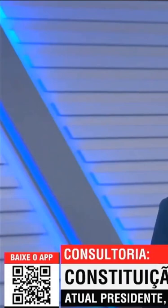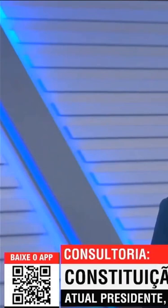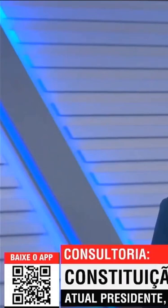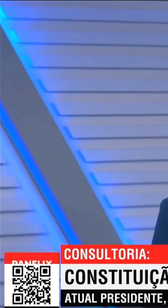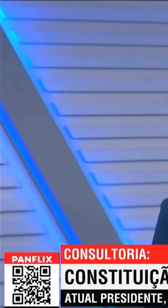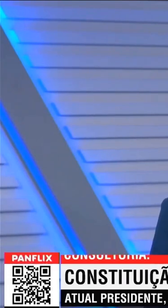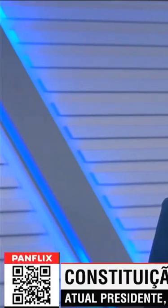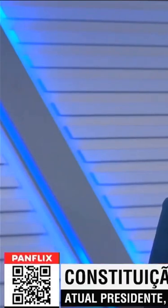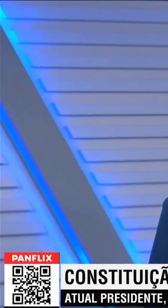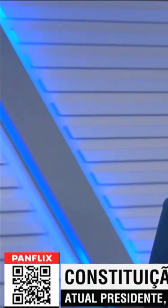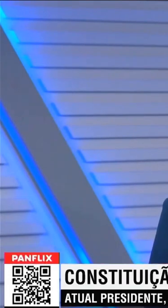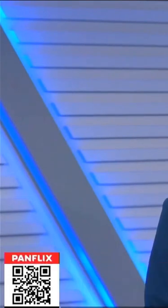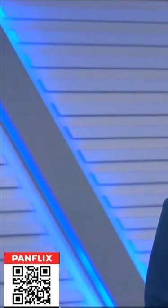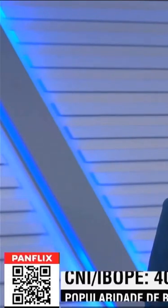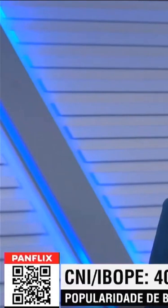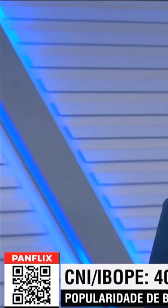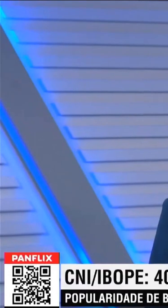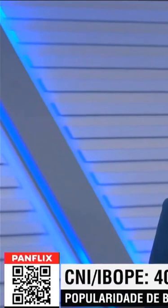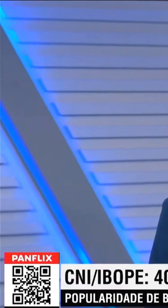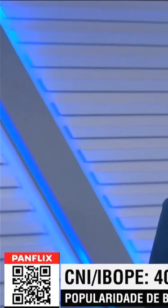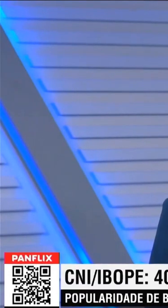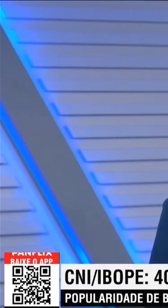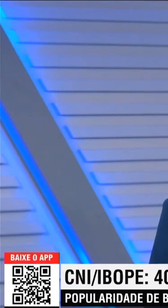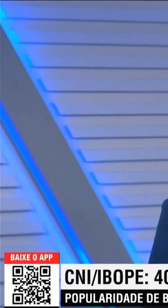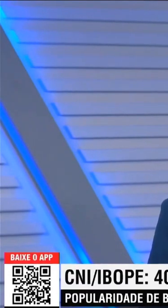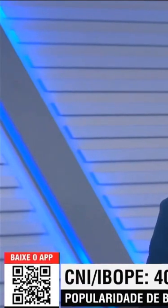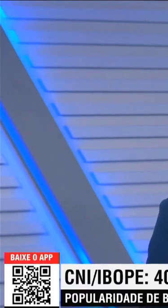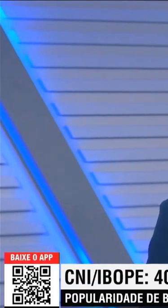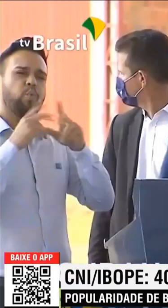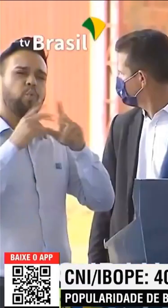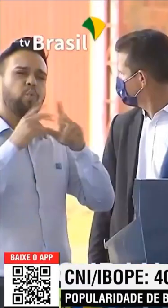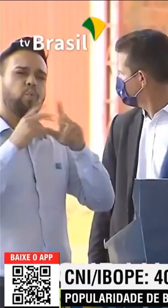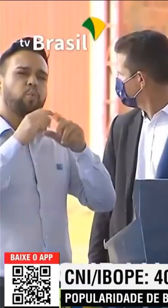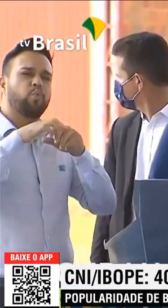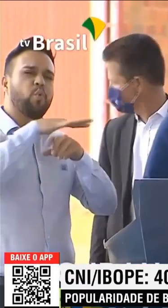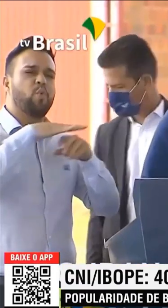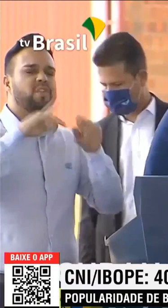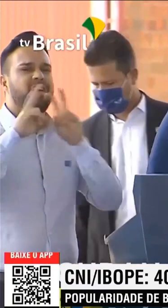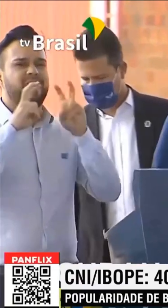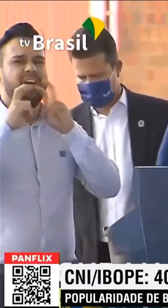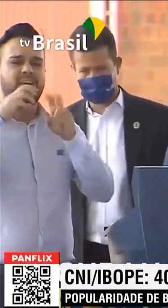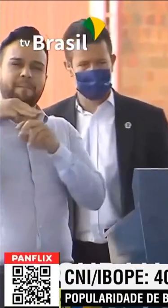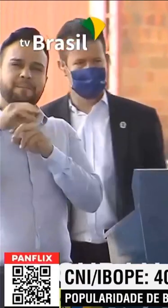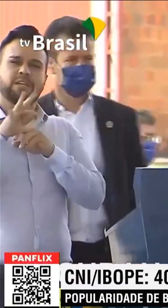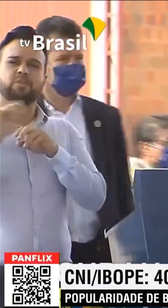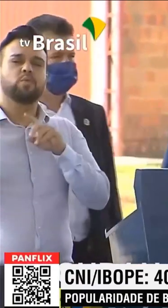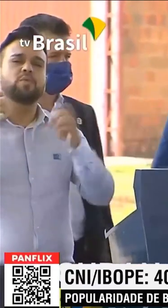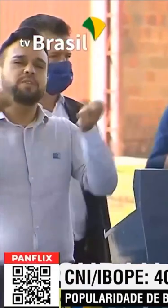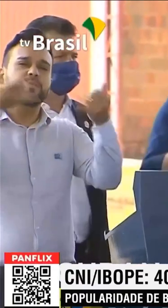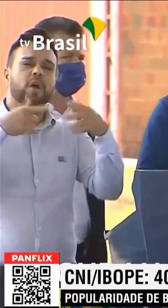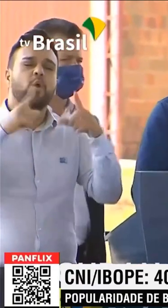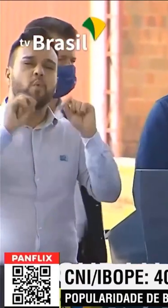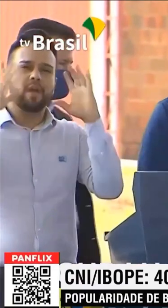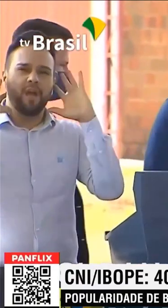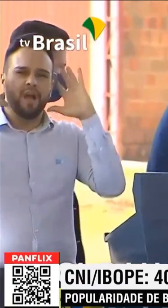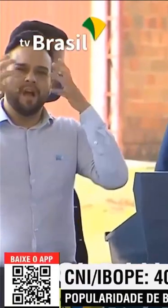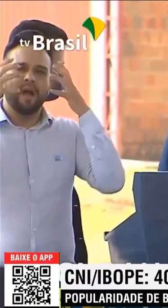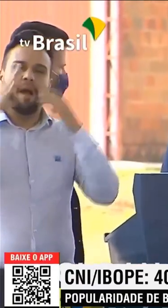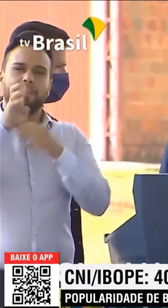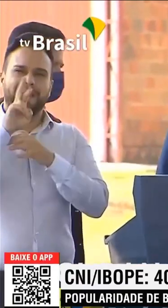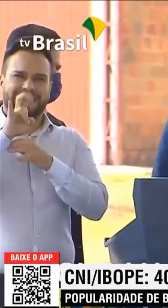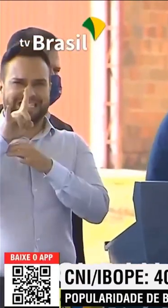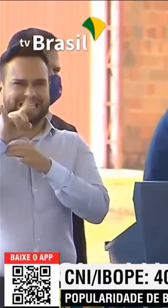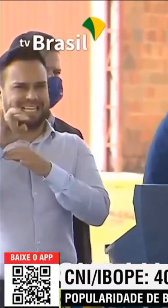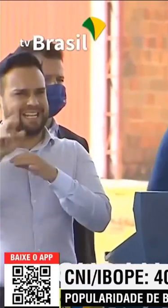e a popularidade do presidente Jair bolsonaro atingiu o maior percentual desde o início de seu mandato segundo